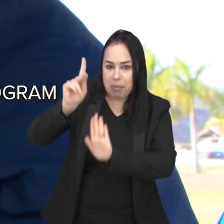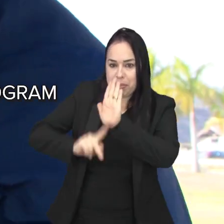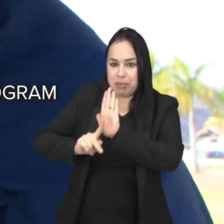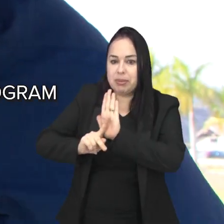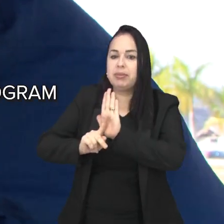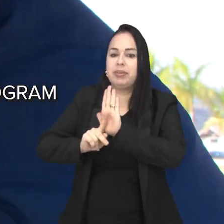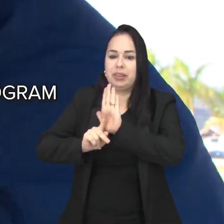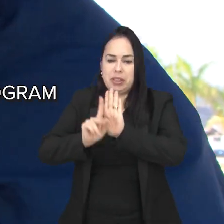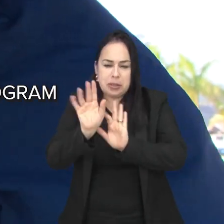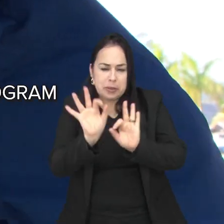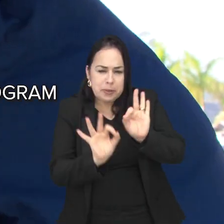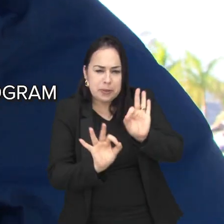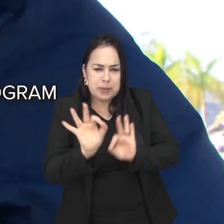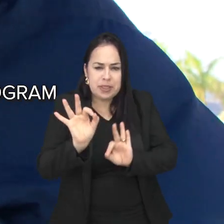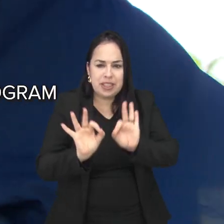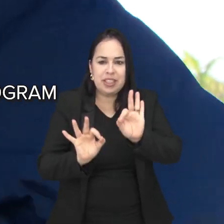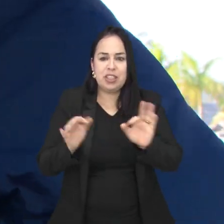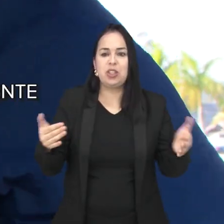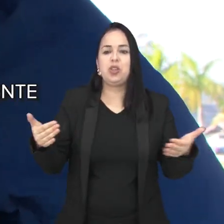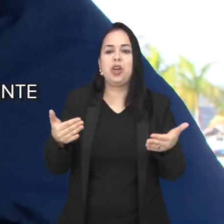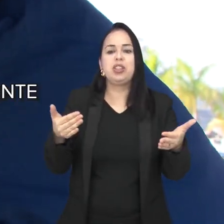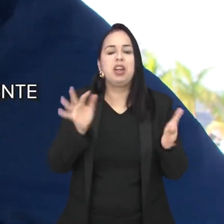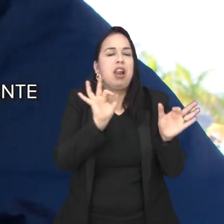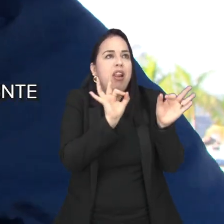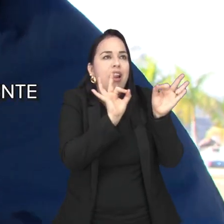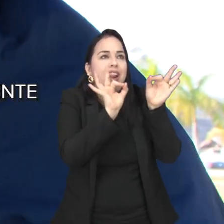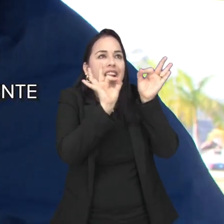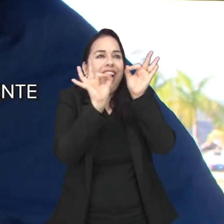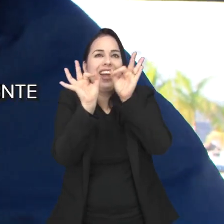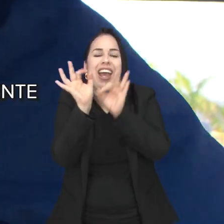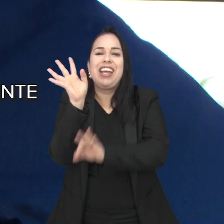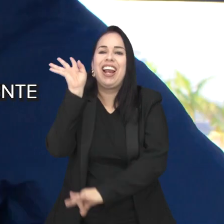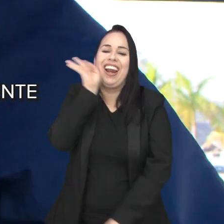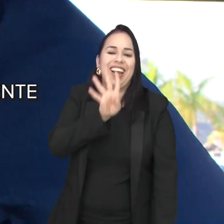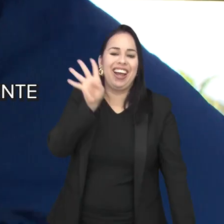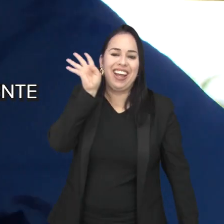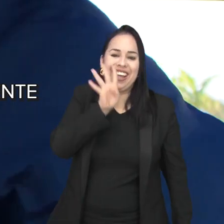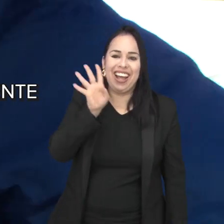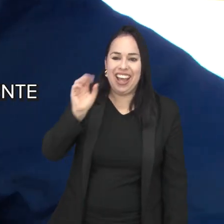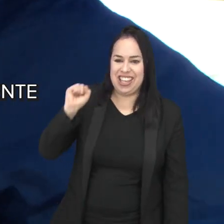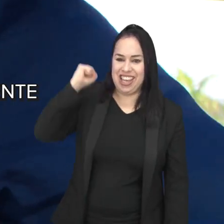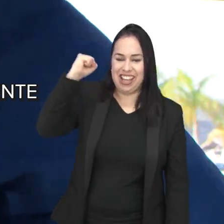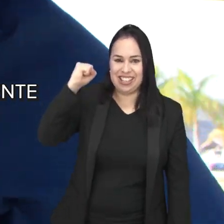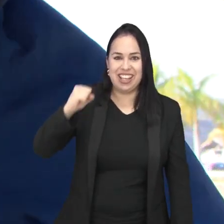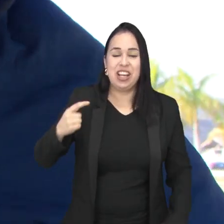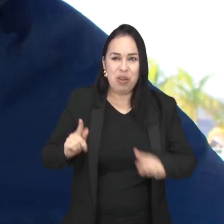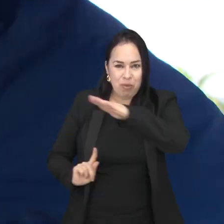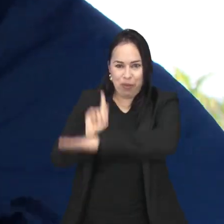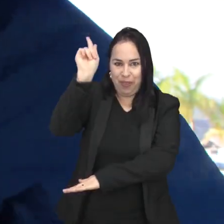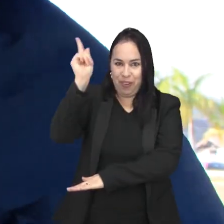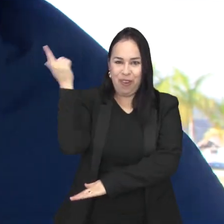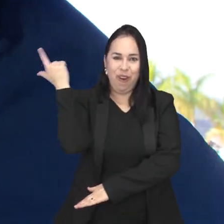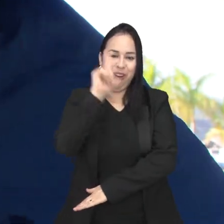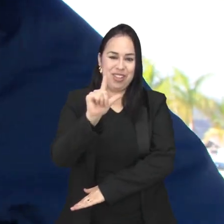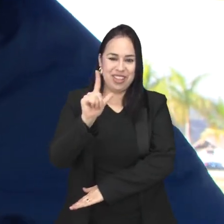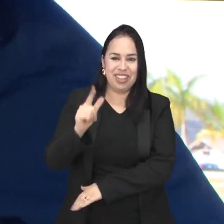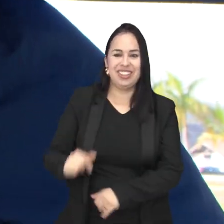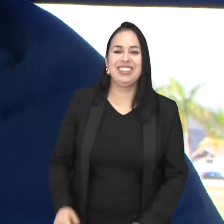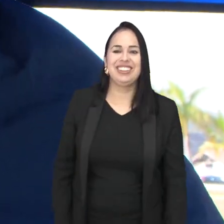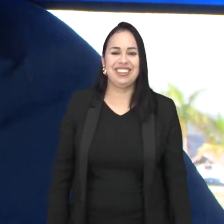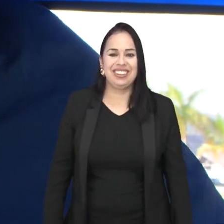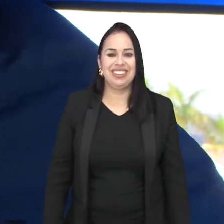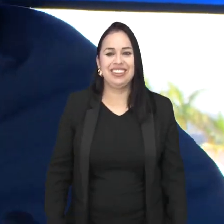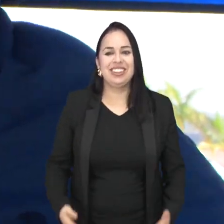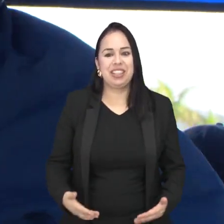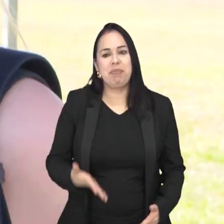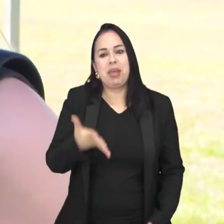University and we are designer. But today we are observer for fun. Lift off,